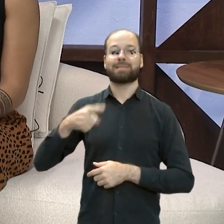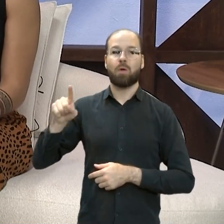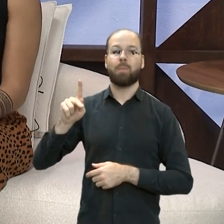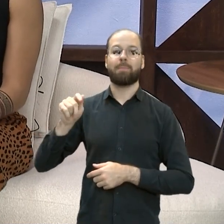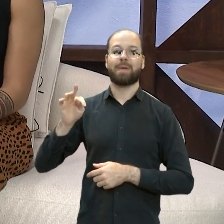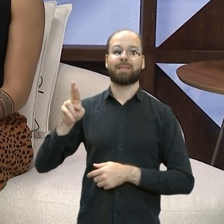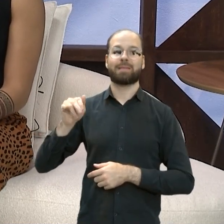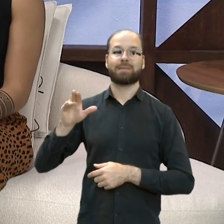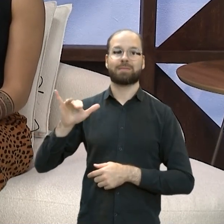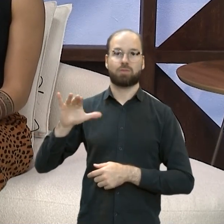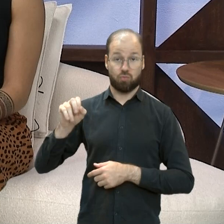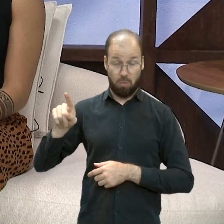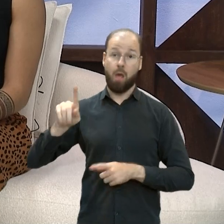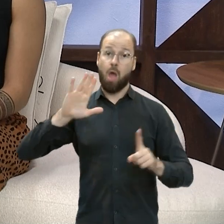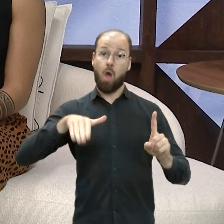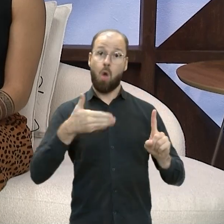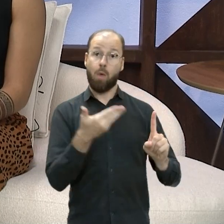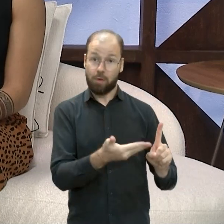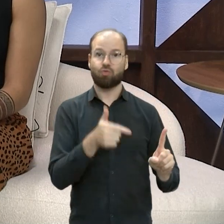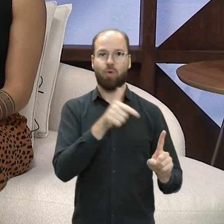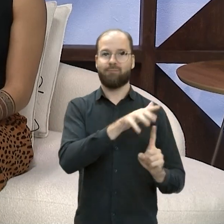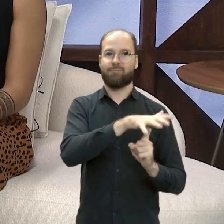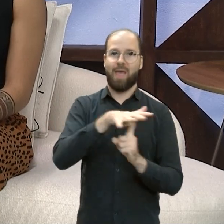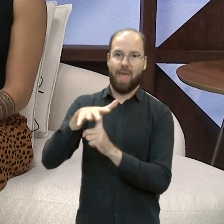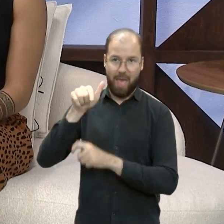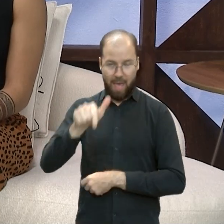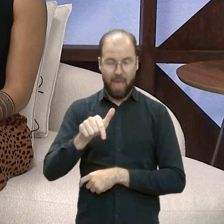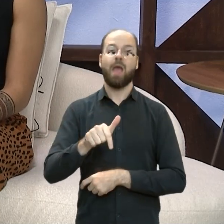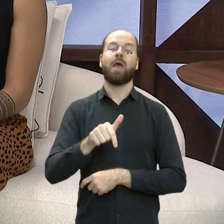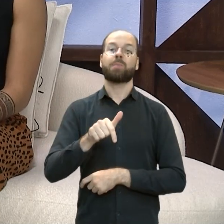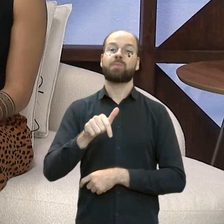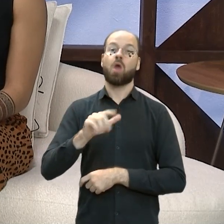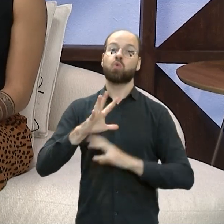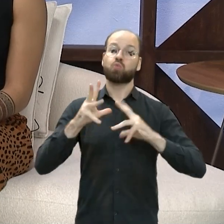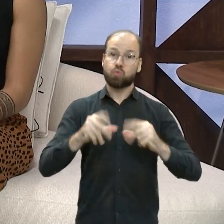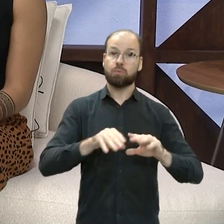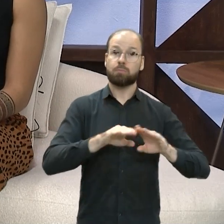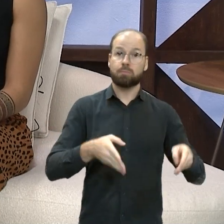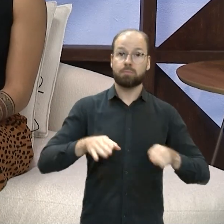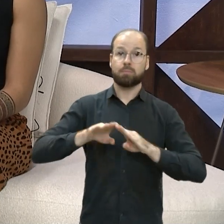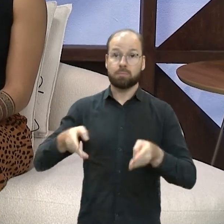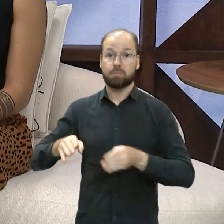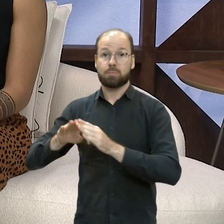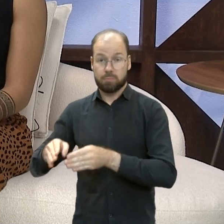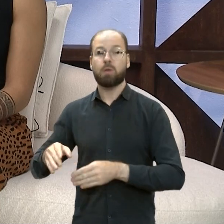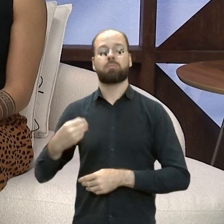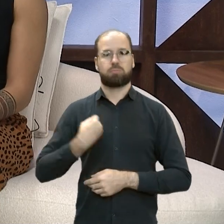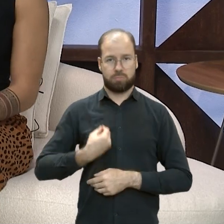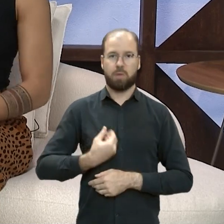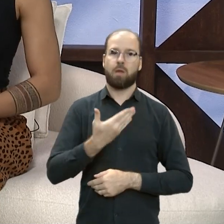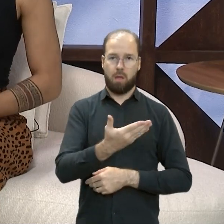a Leodegária, ela foi a autora homenageada da feira, e todas as mesas desse evento estão disponíveis no